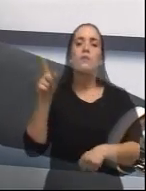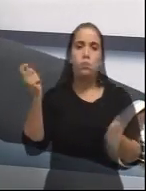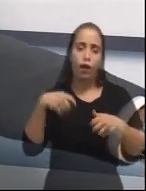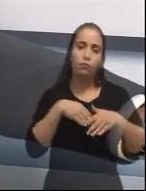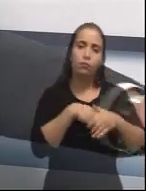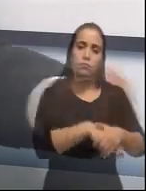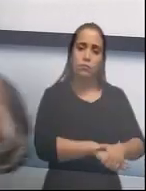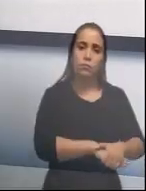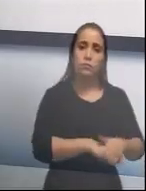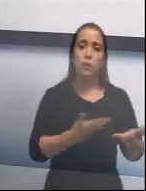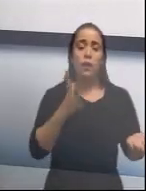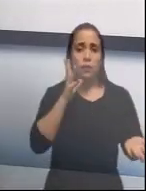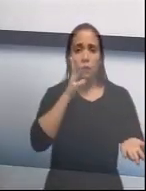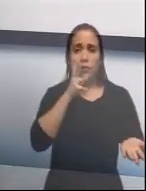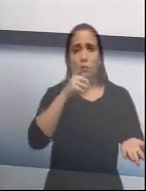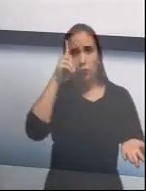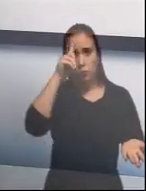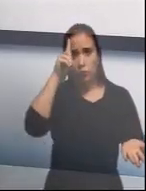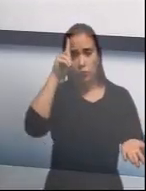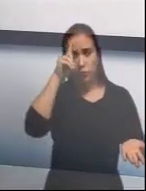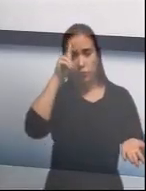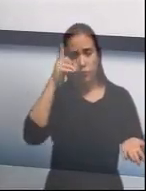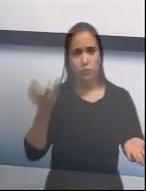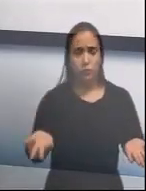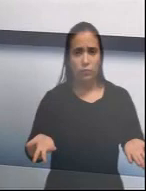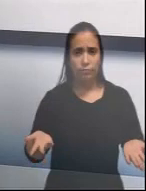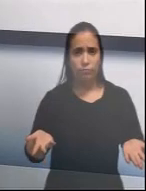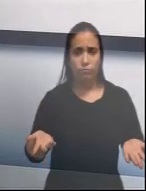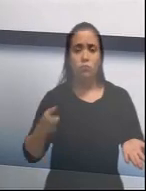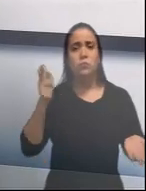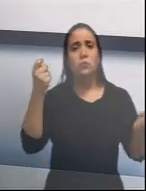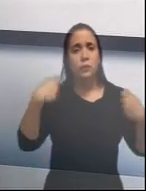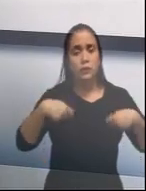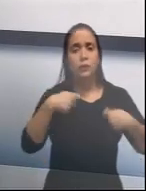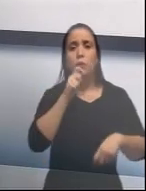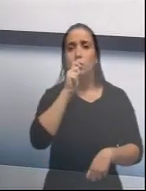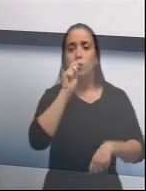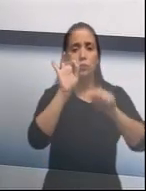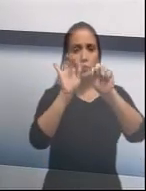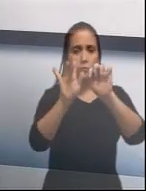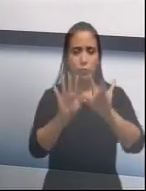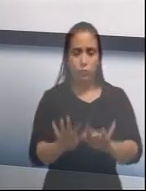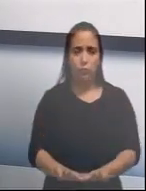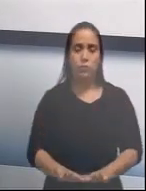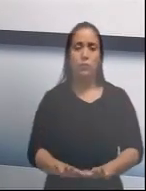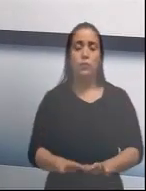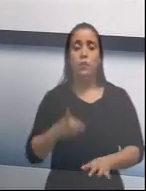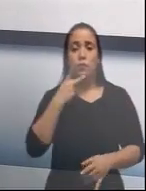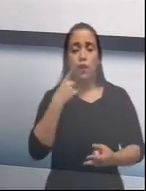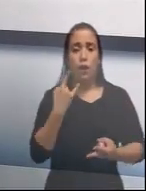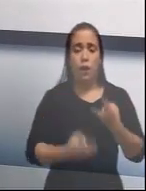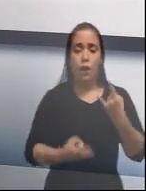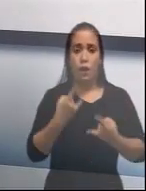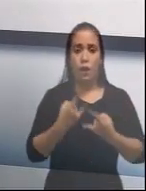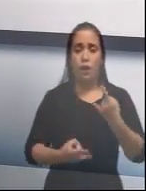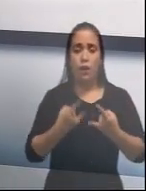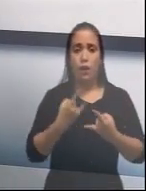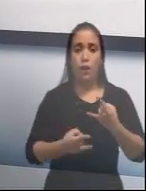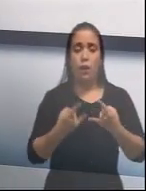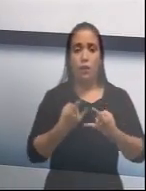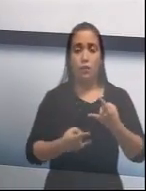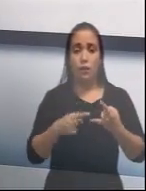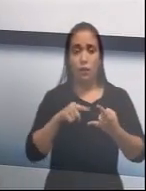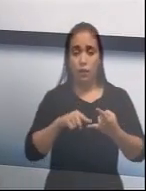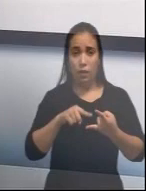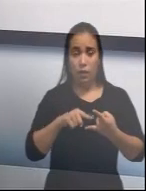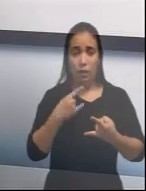tenho para mim que... Se o Detran tivesse dado uma ressalva que não dá, porque o Detran alega que a carteira de motorista é um documento